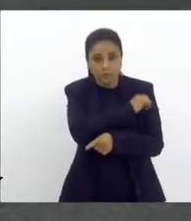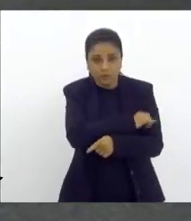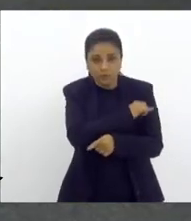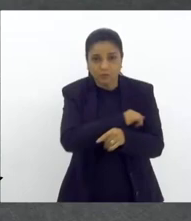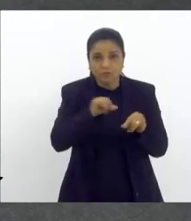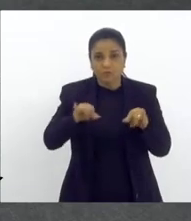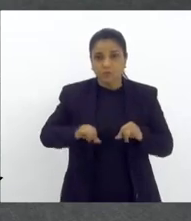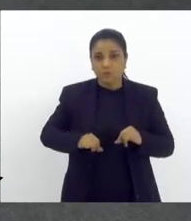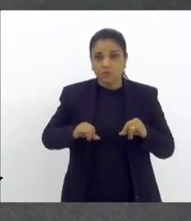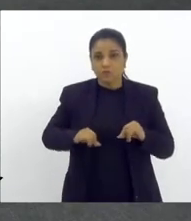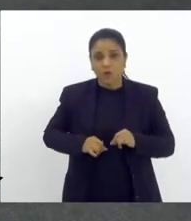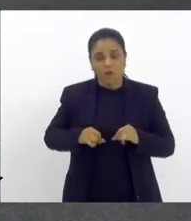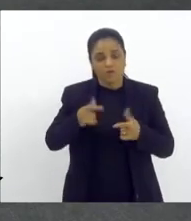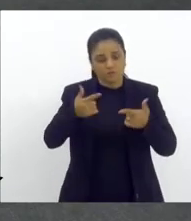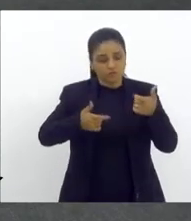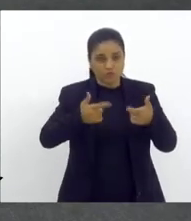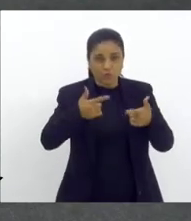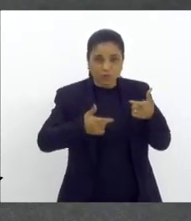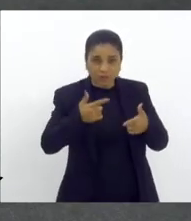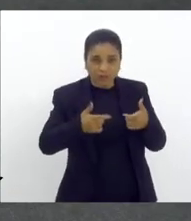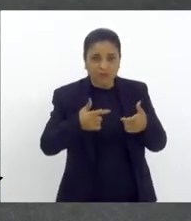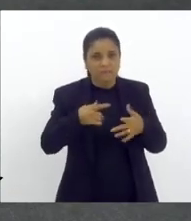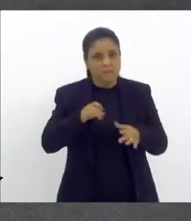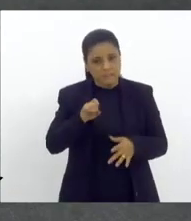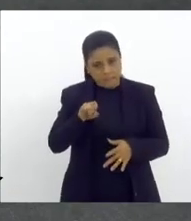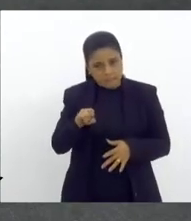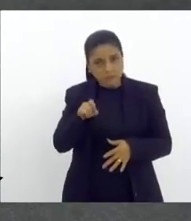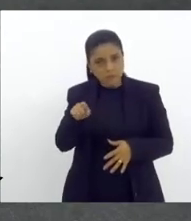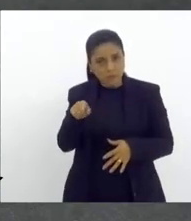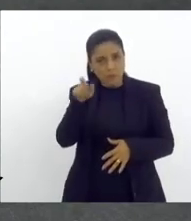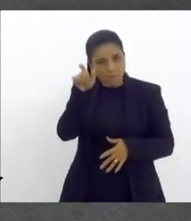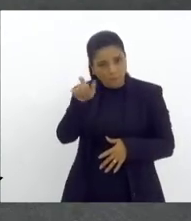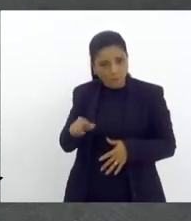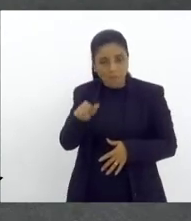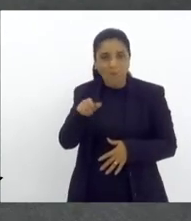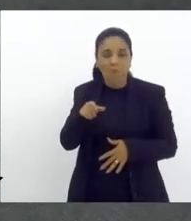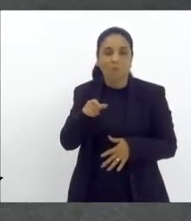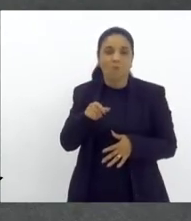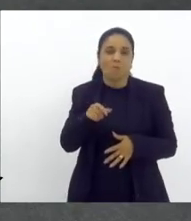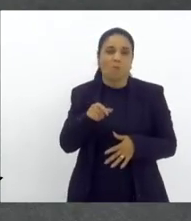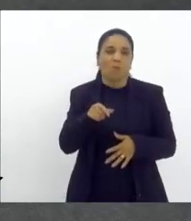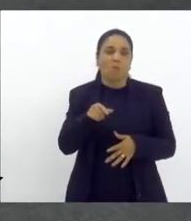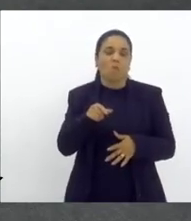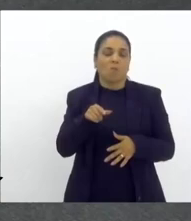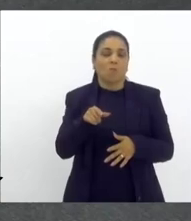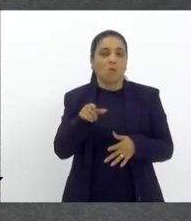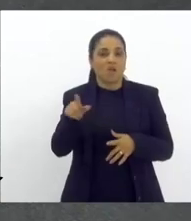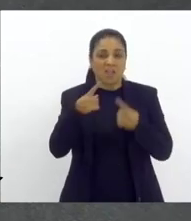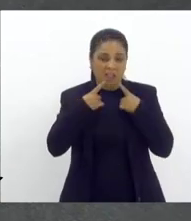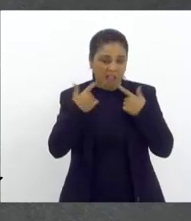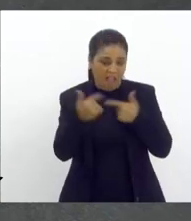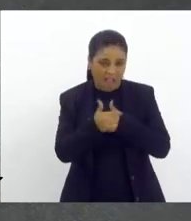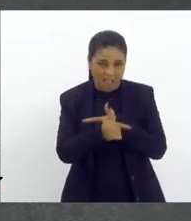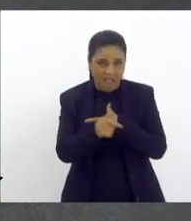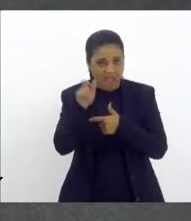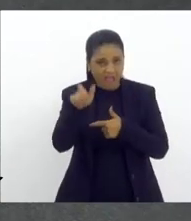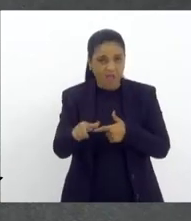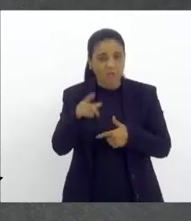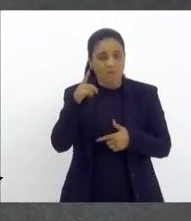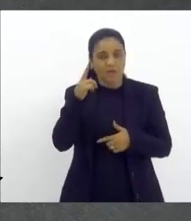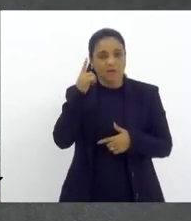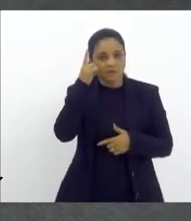diante de um tiroteio se isso é motivo de chacota de um deputado quando uma deputada correr o risco de vida